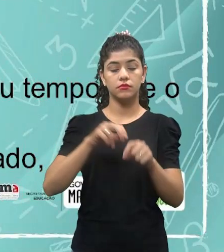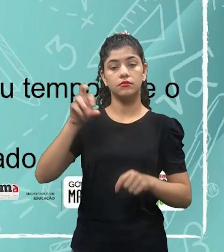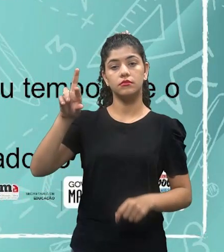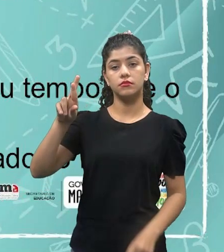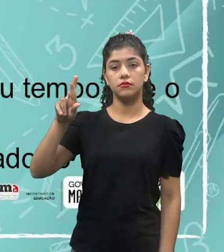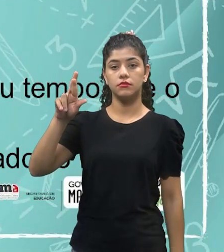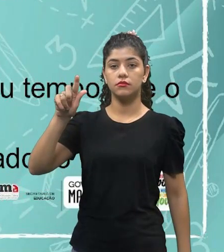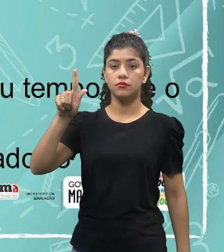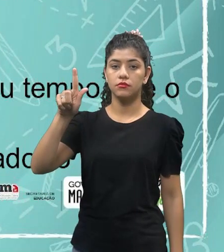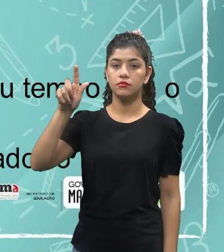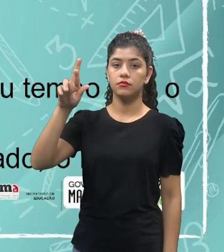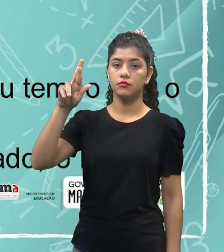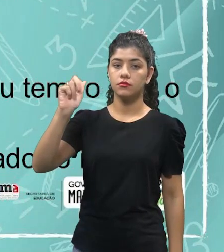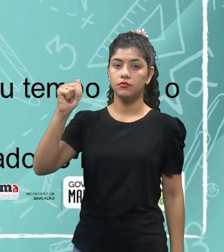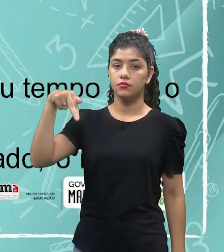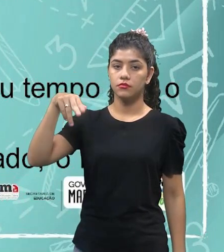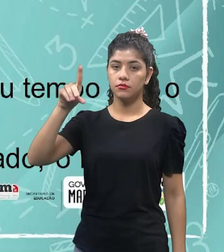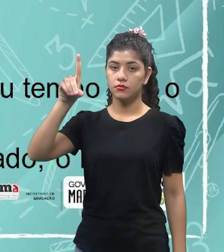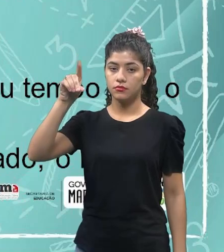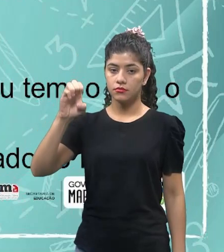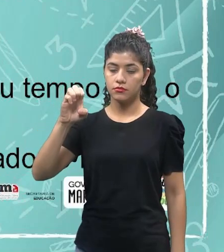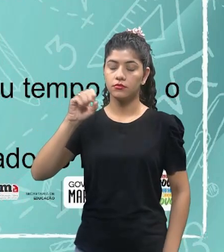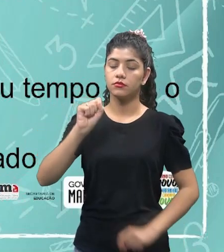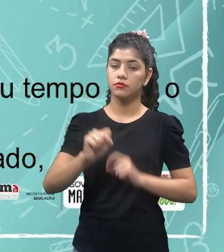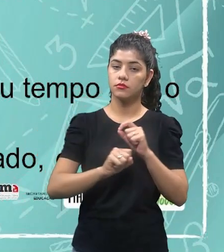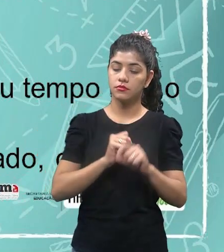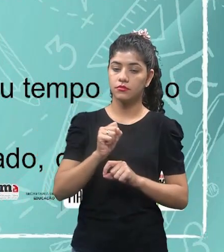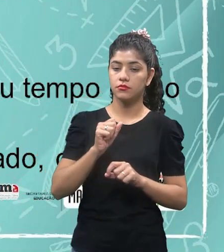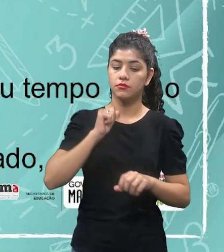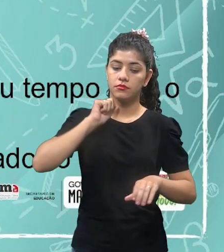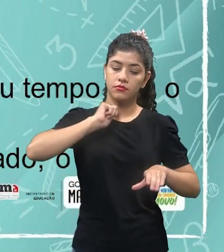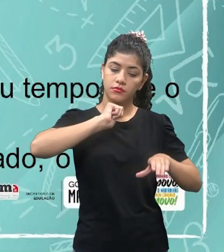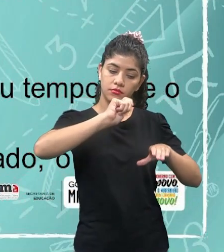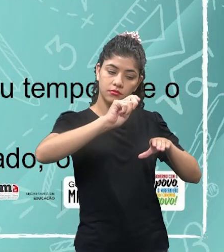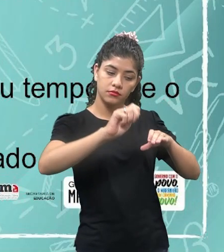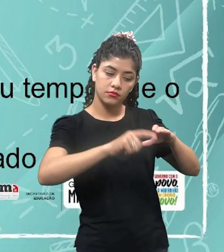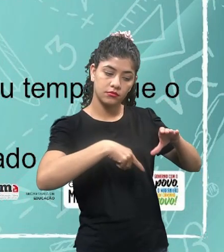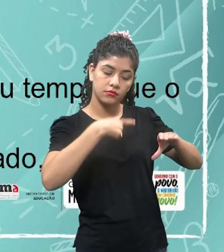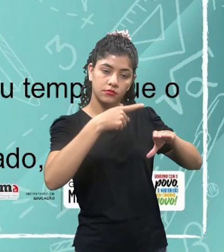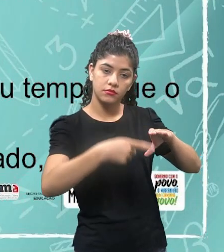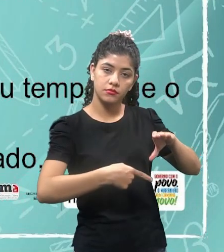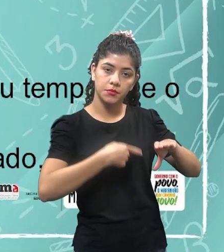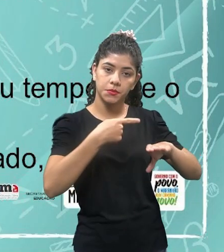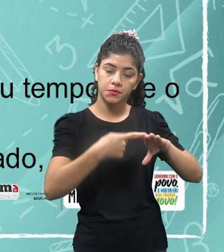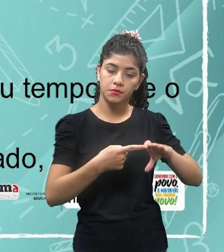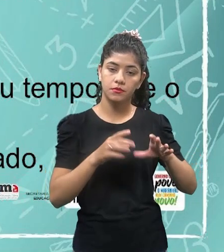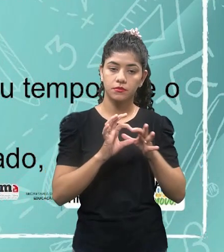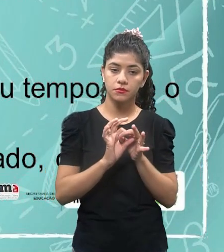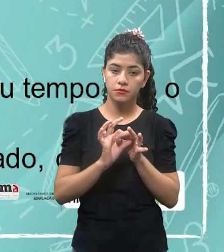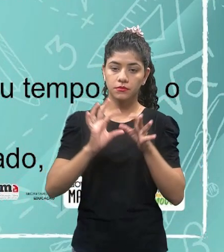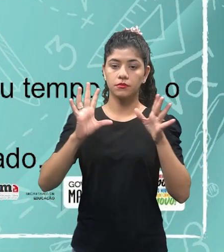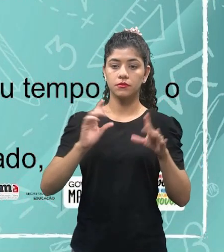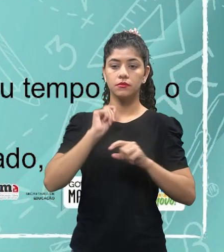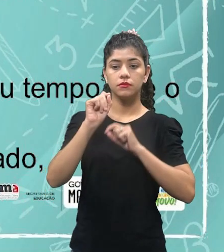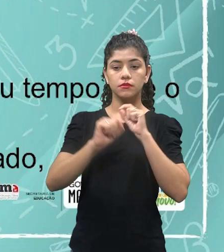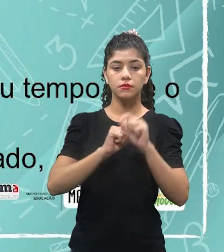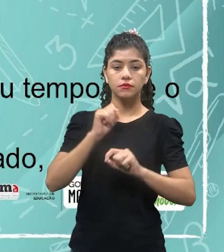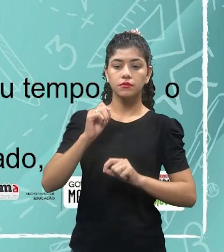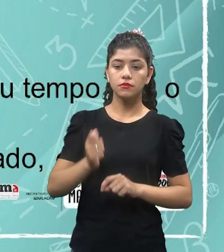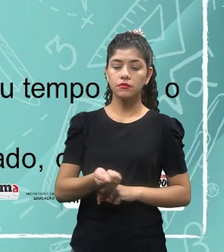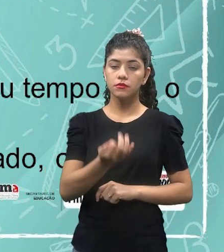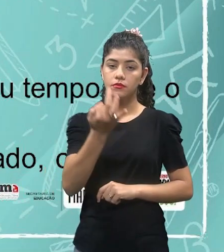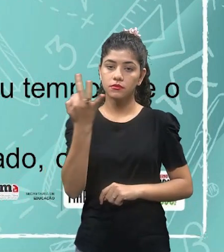tá? Usado para girar a roda do robô, possibilitando especificar a quantidade